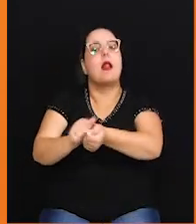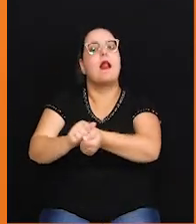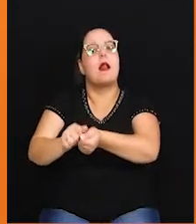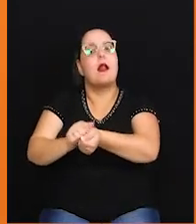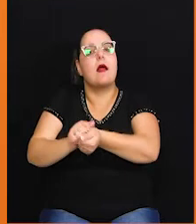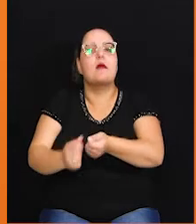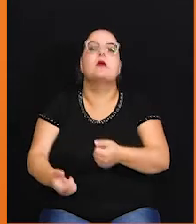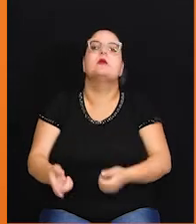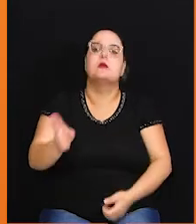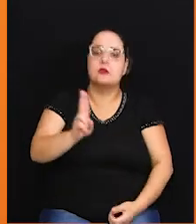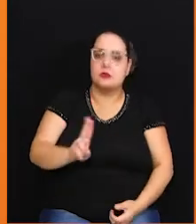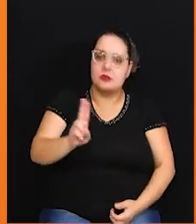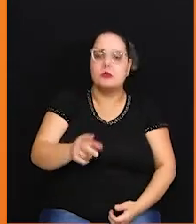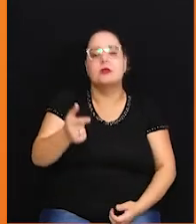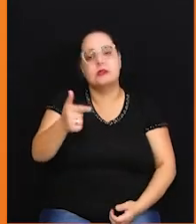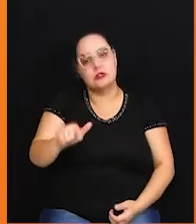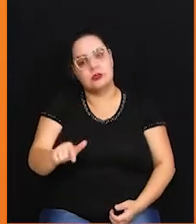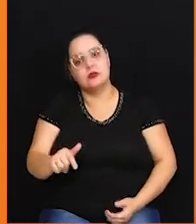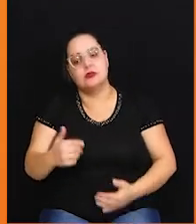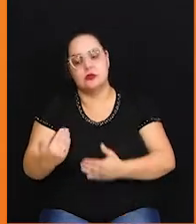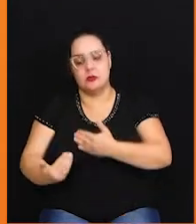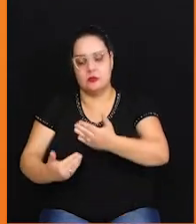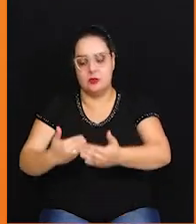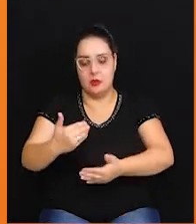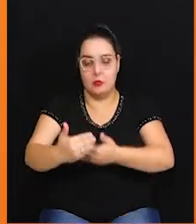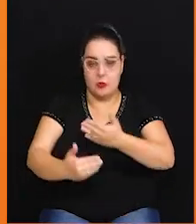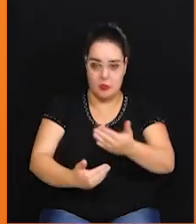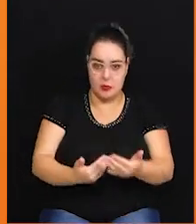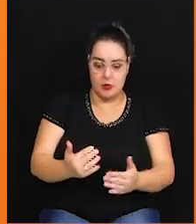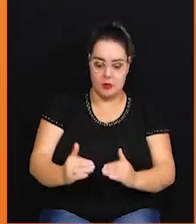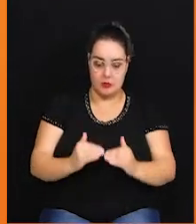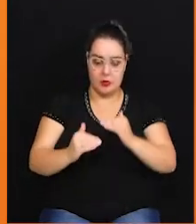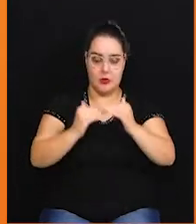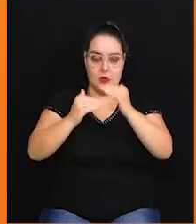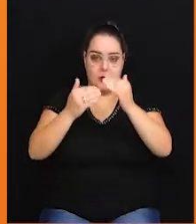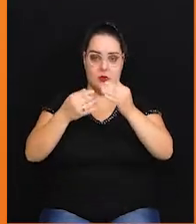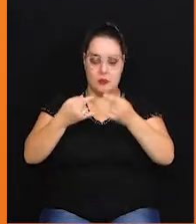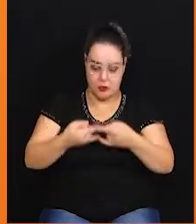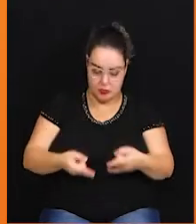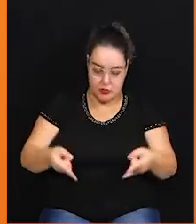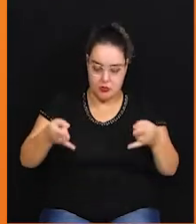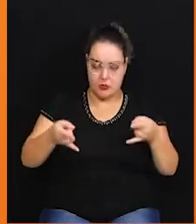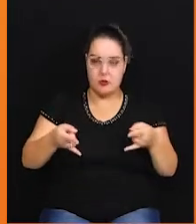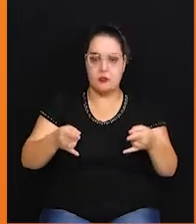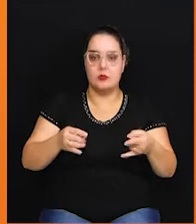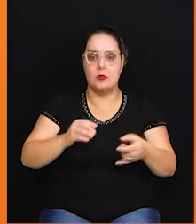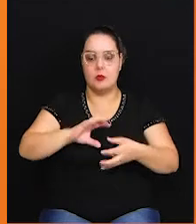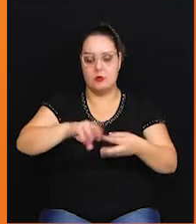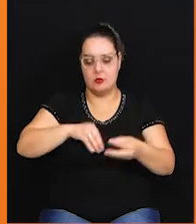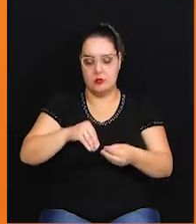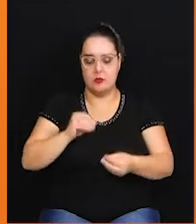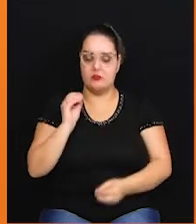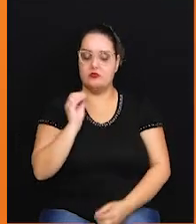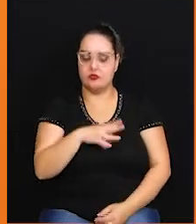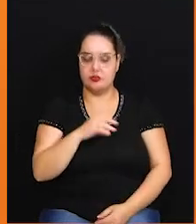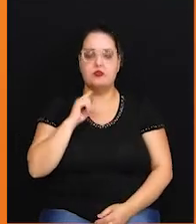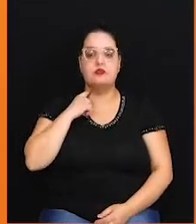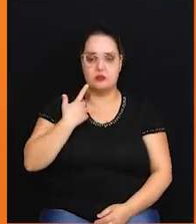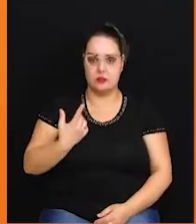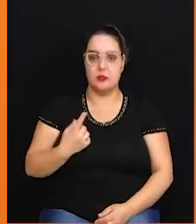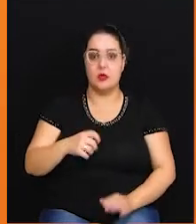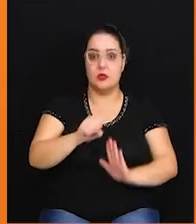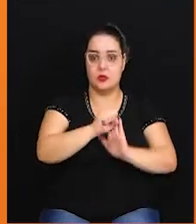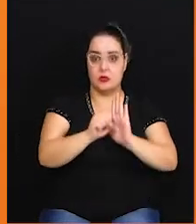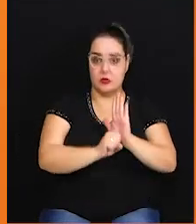Enquanto isso, já tinha dado início o processo pelo desenvolvimento de absorventes descartáveis. No final do século